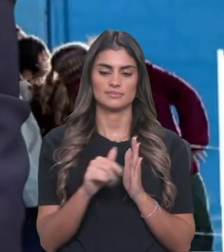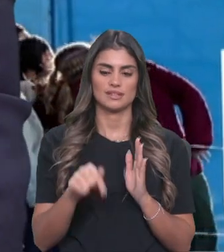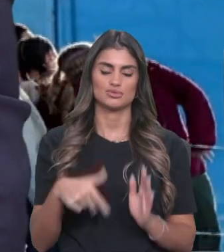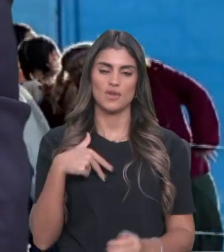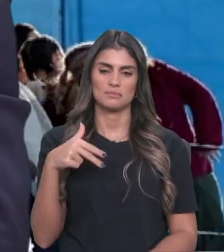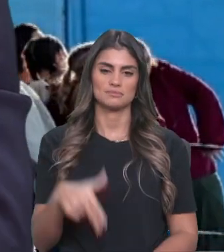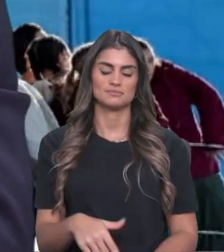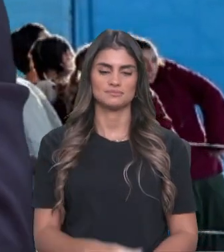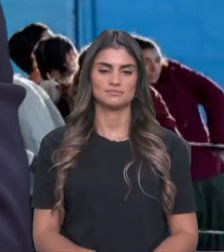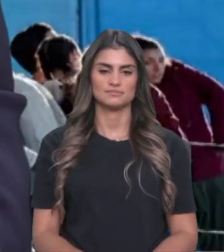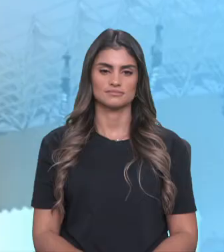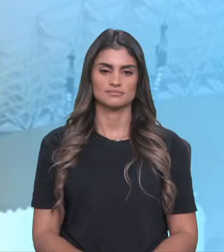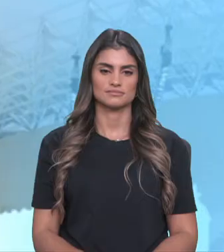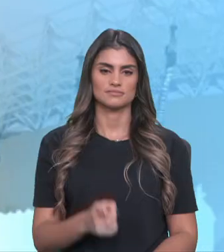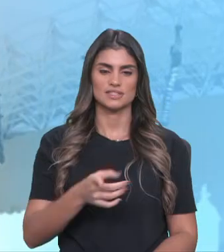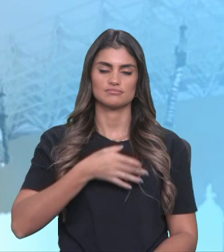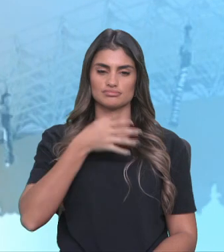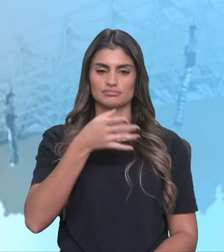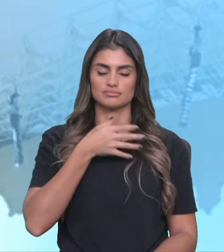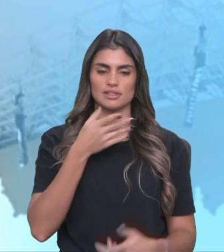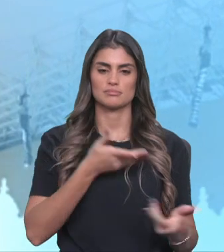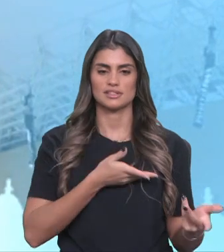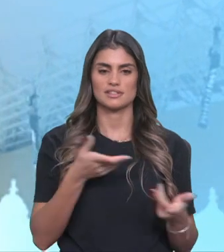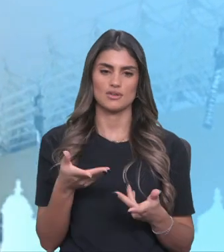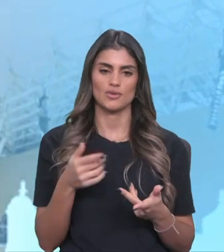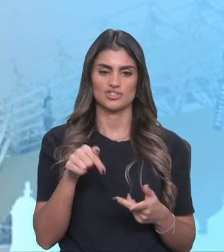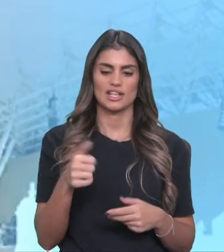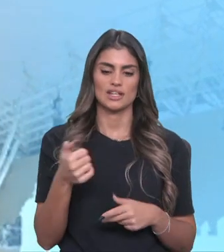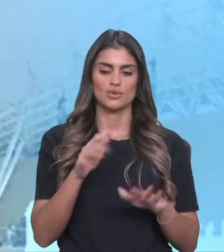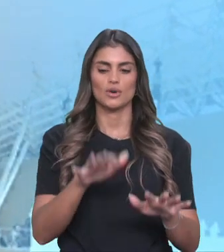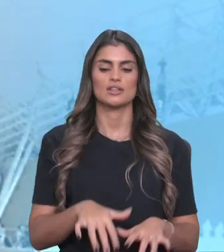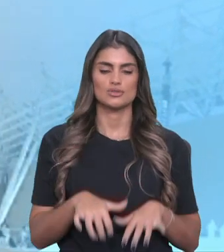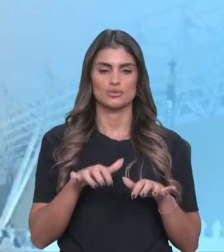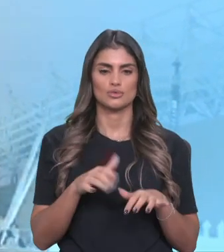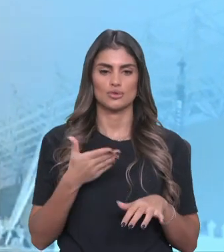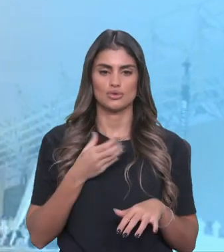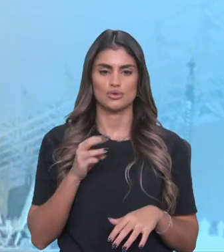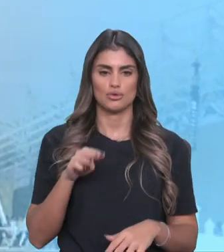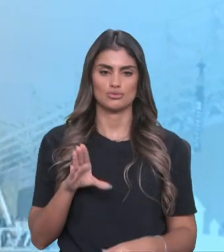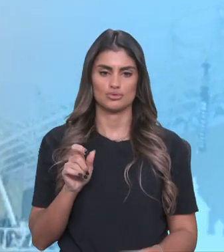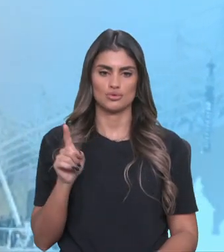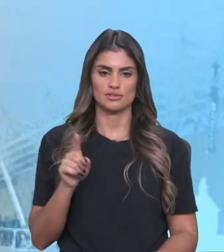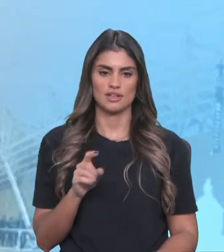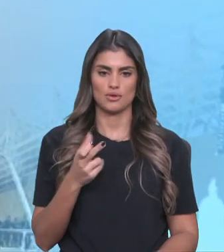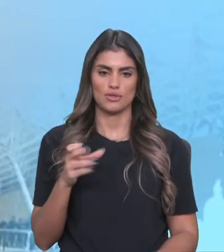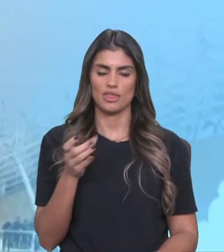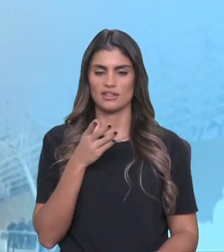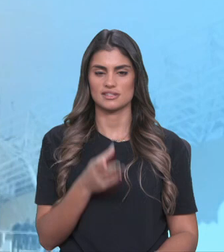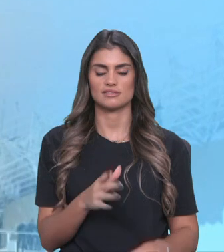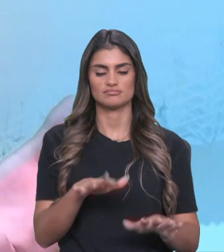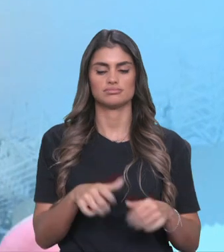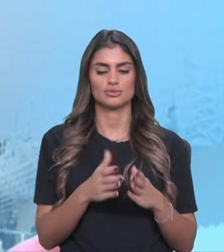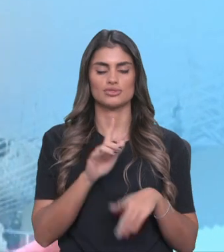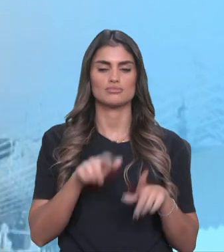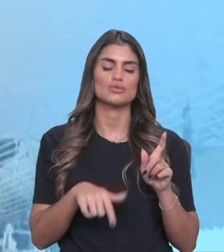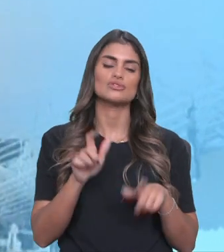Portugal. Nessa conferência de imprensa de apresentação deste 5º Congresso Eucarístico, Dom José Cordeiro disse que é um congresso para todos,